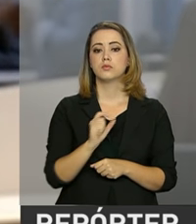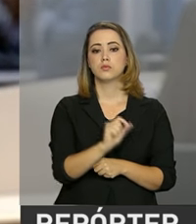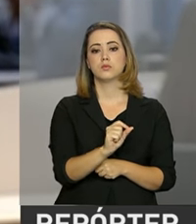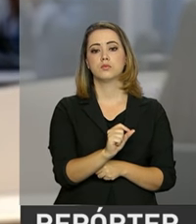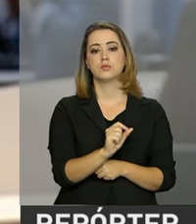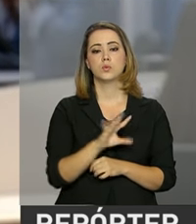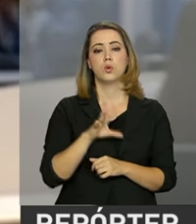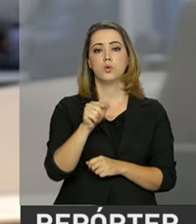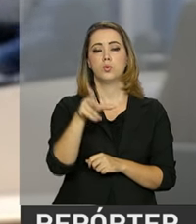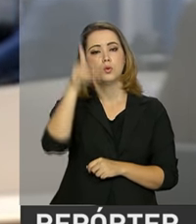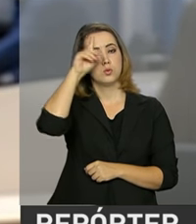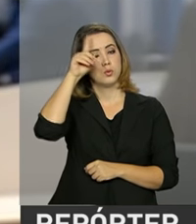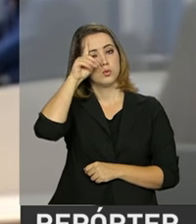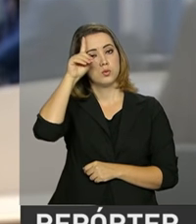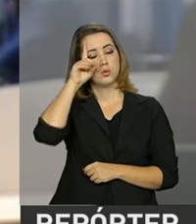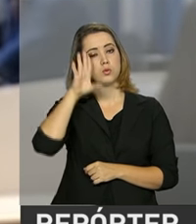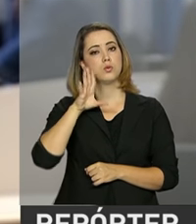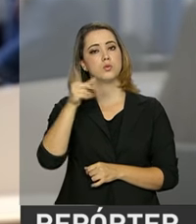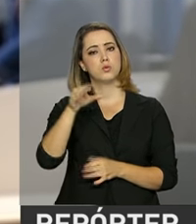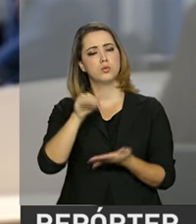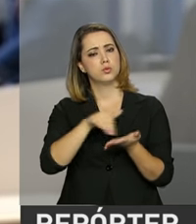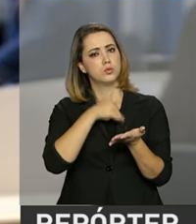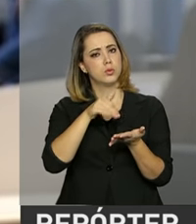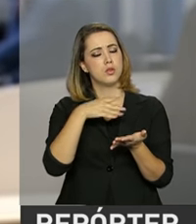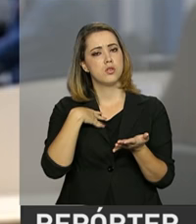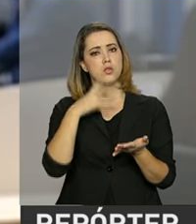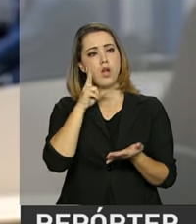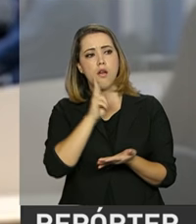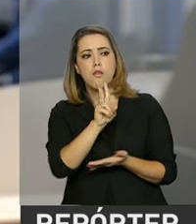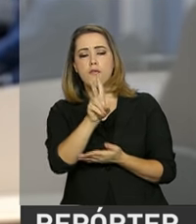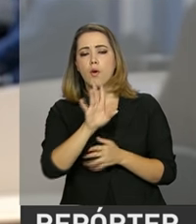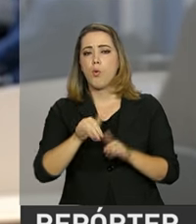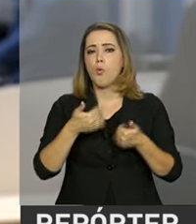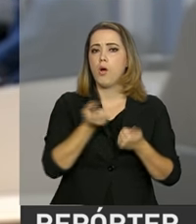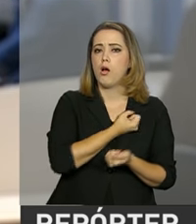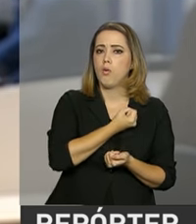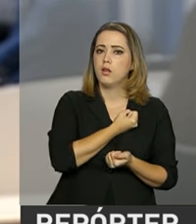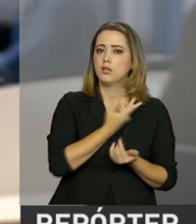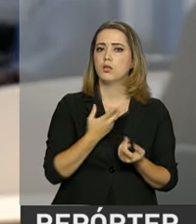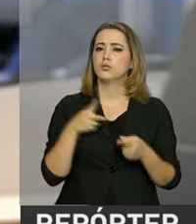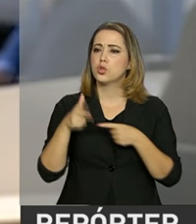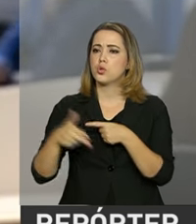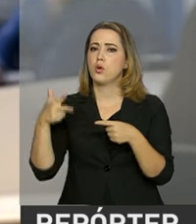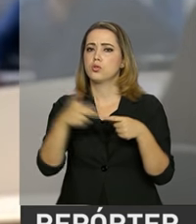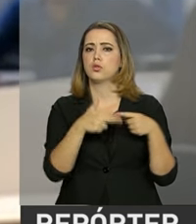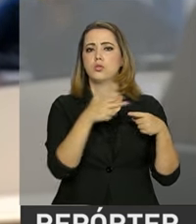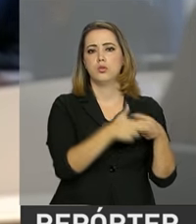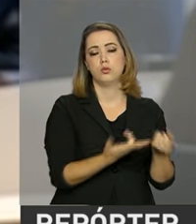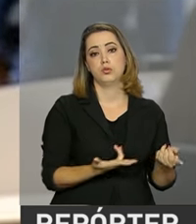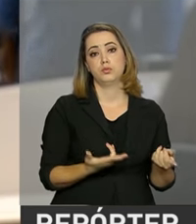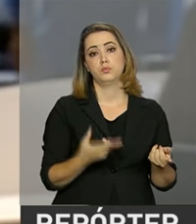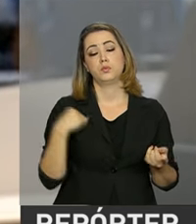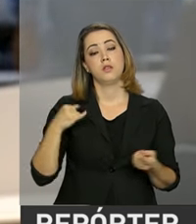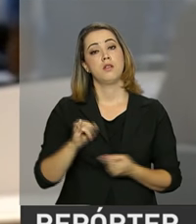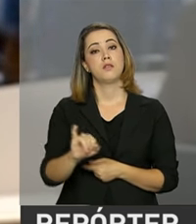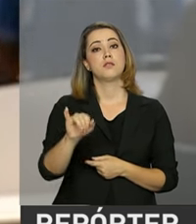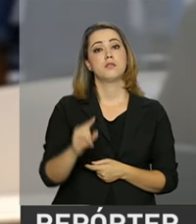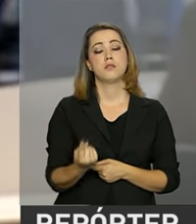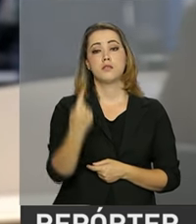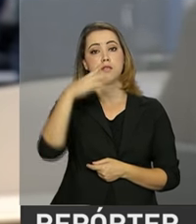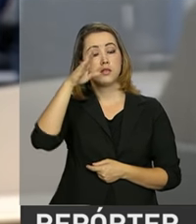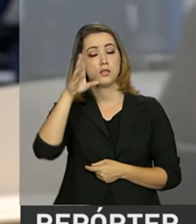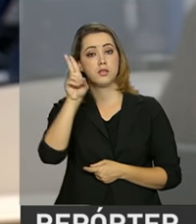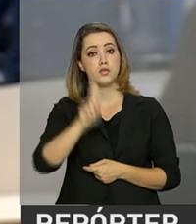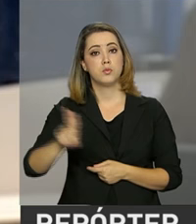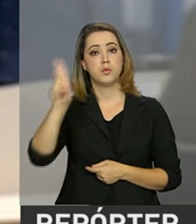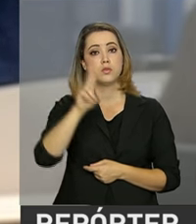sisu.mec.gov.br. Todos os dias, o sistema atualiza as notas com base no desempenho dos inscritos. Se uma universidade oferece, por exemplo, 10